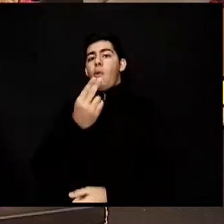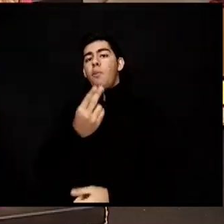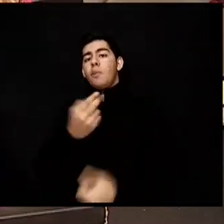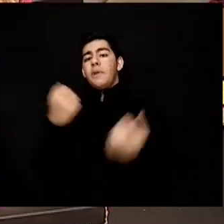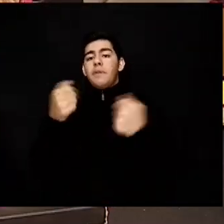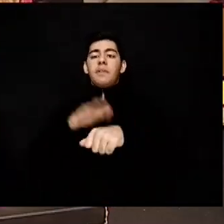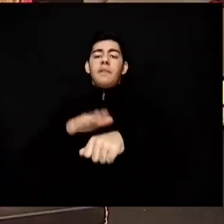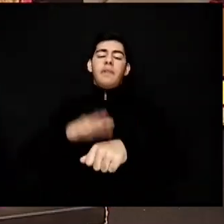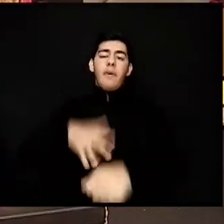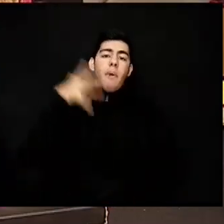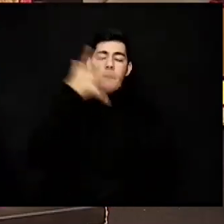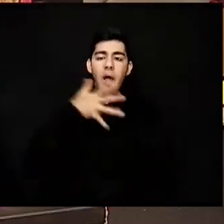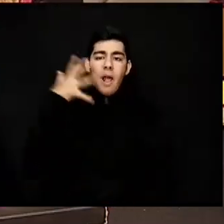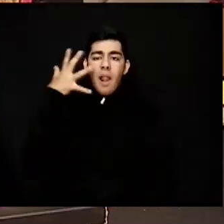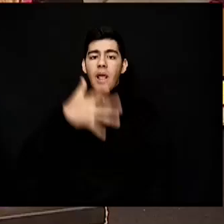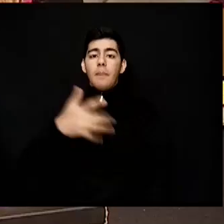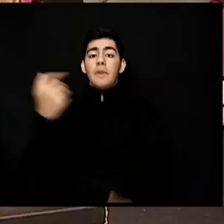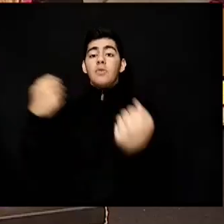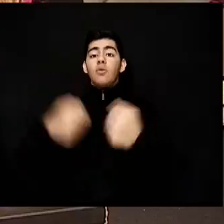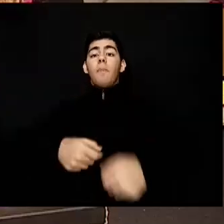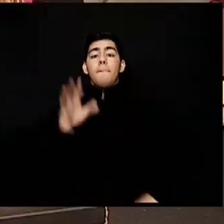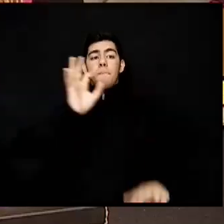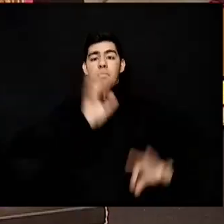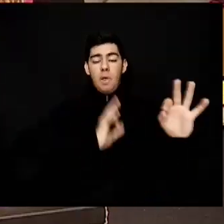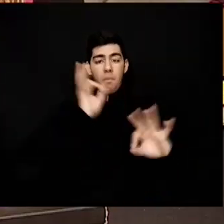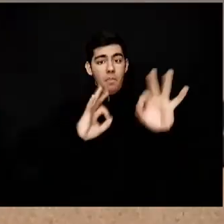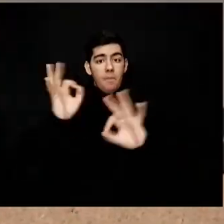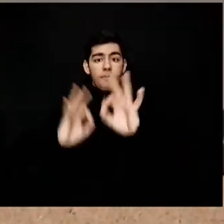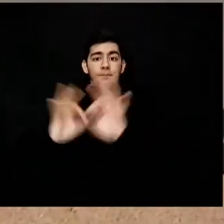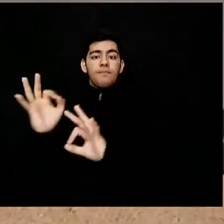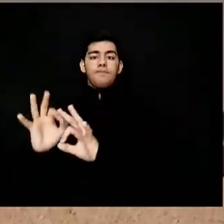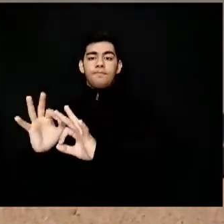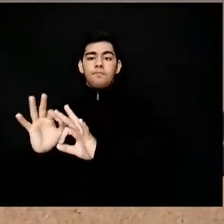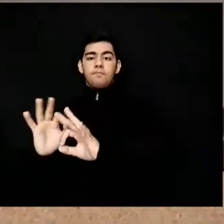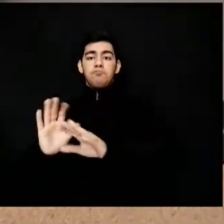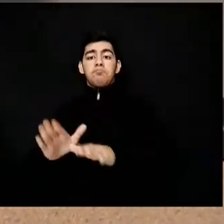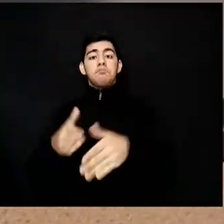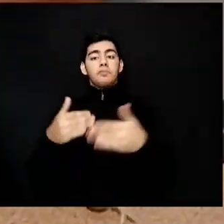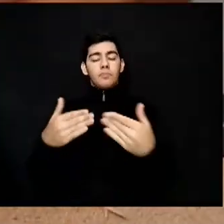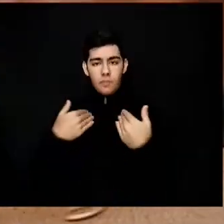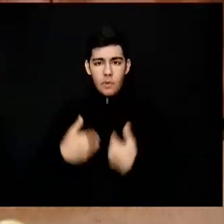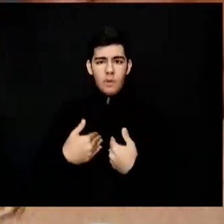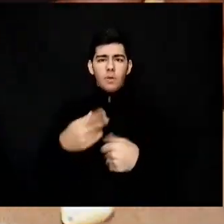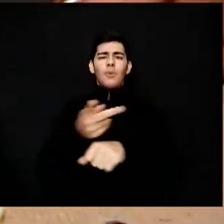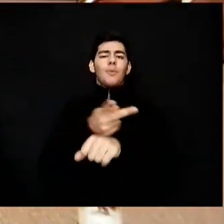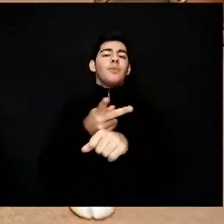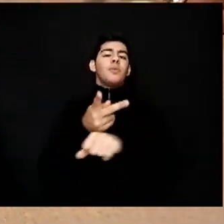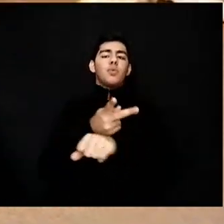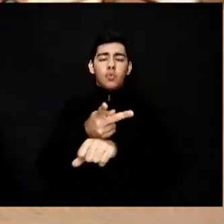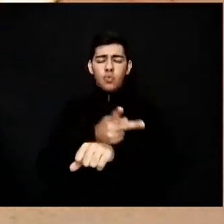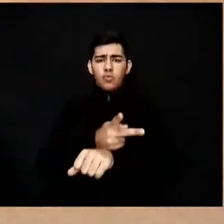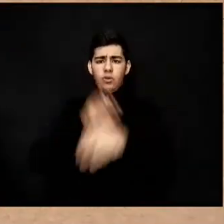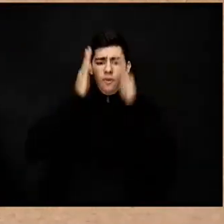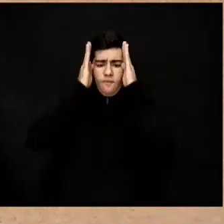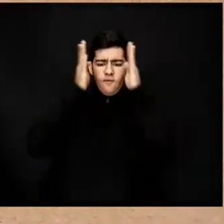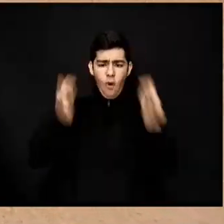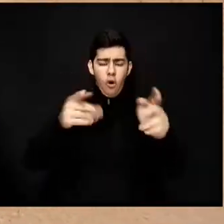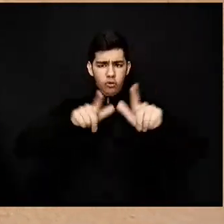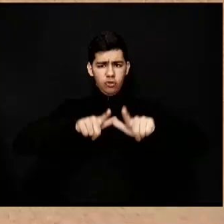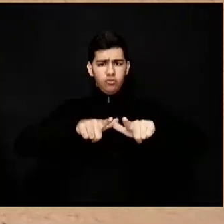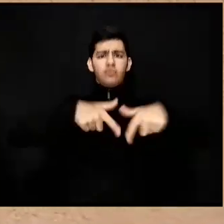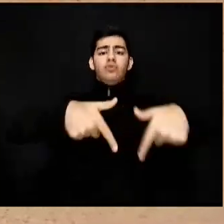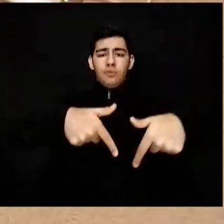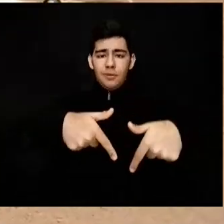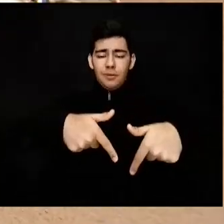para poder ter as peças. Aí nesse caso eu procuro me dedicar alguns momentos na semana